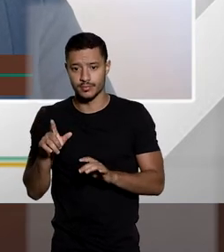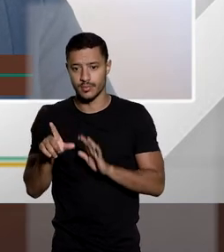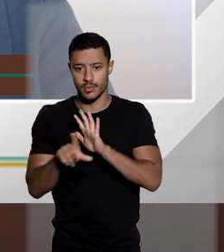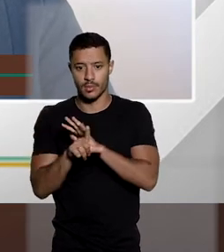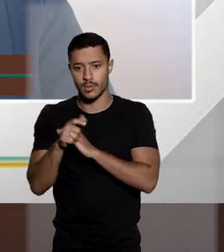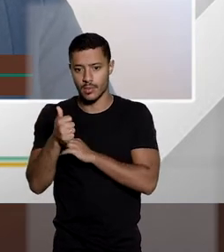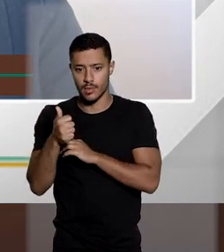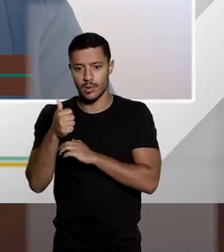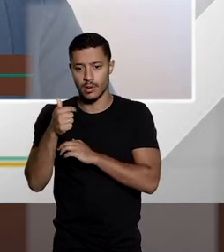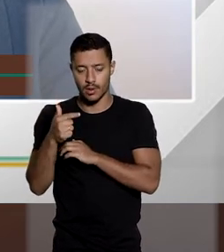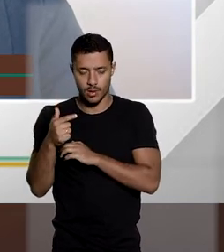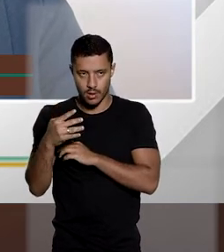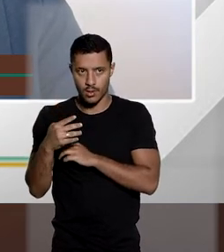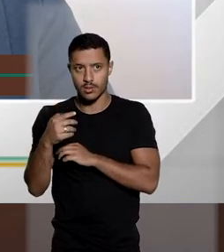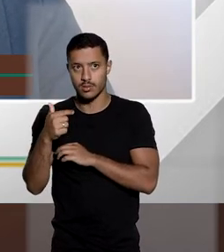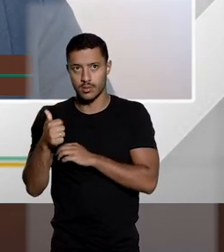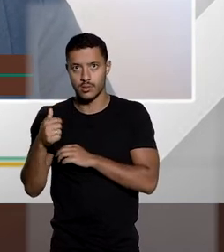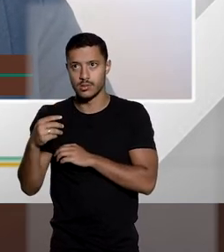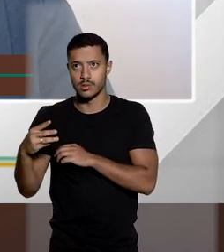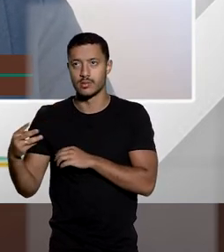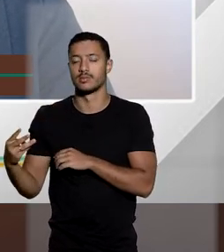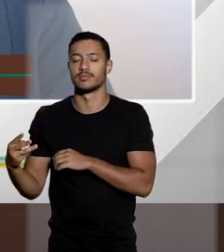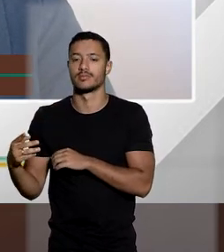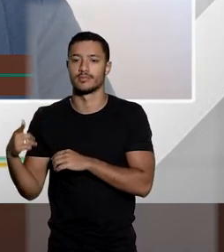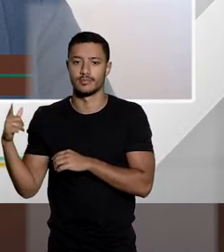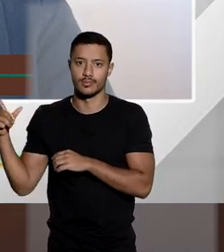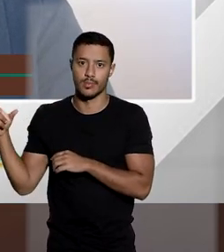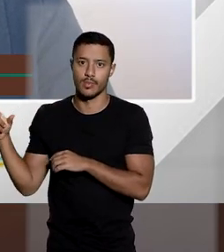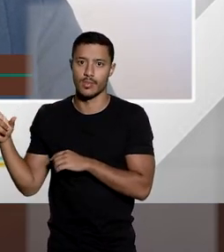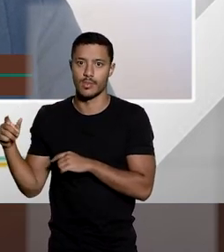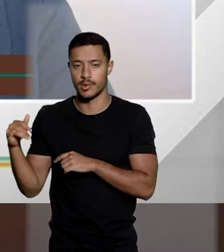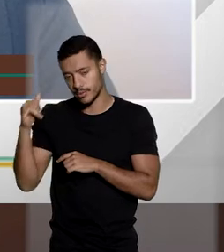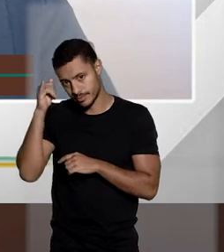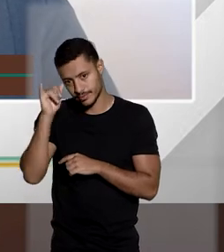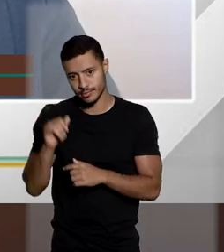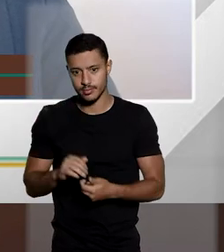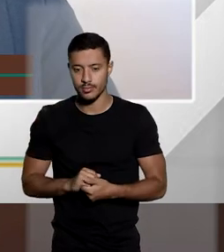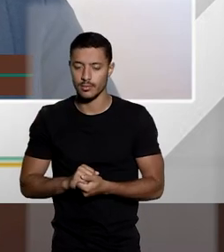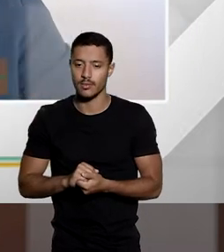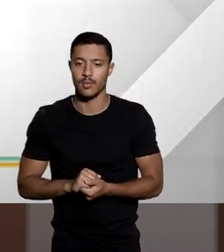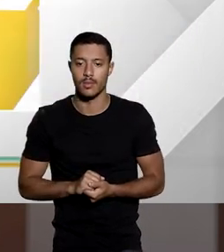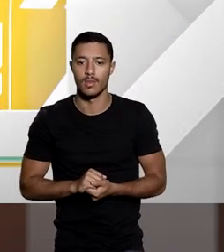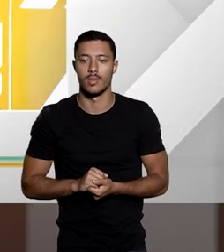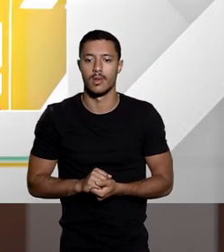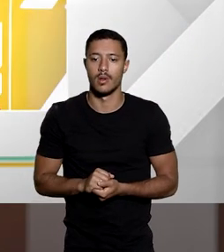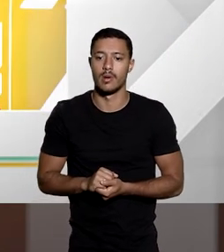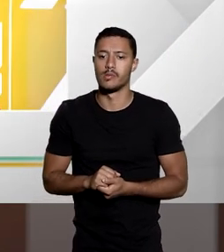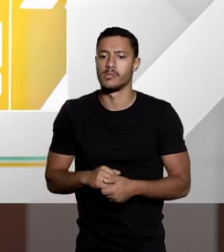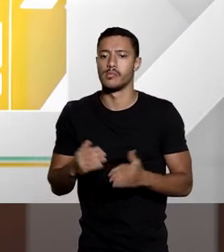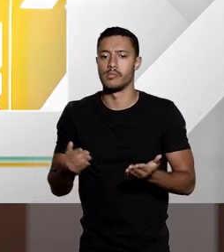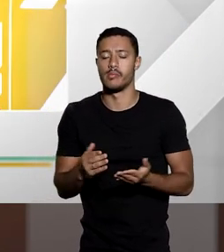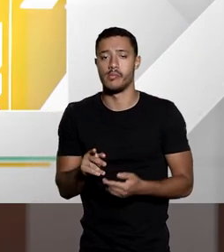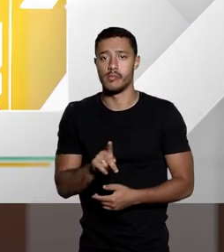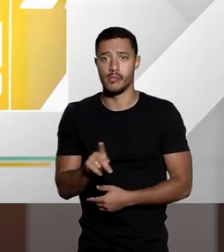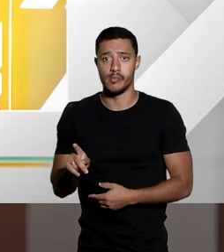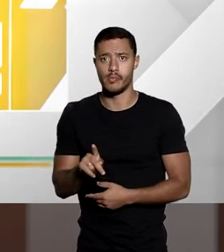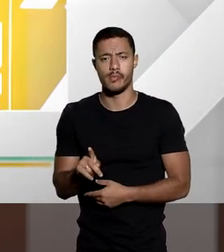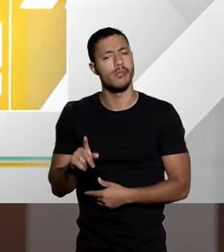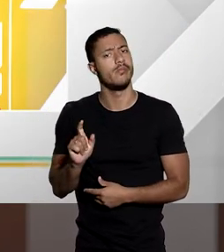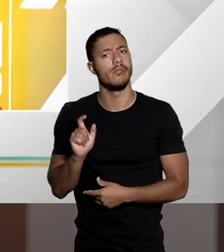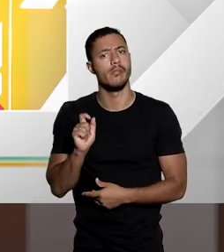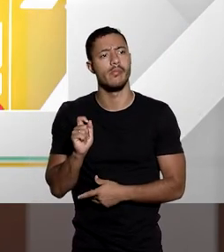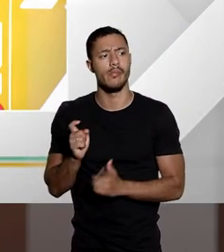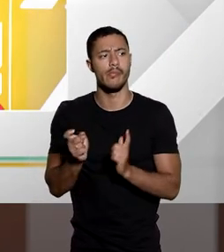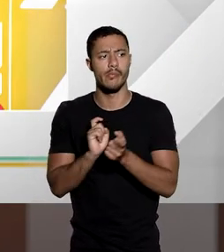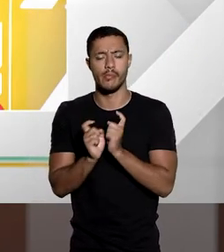Lei 14.133 em relação a esses diplomas anteriores que serão revogados. Agora, professora Di Pietro, em que casos